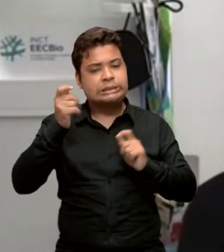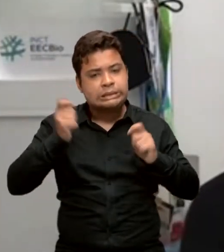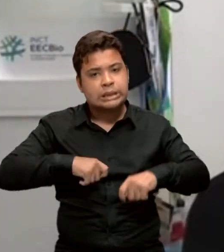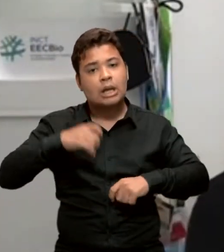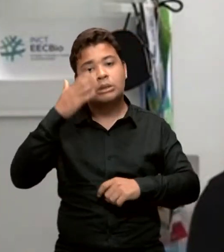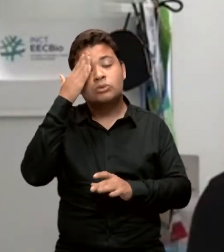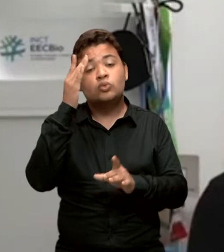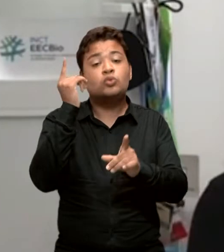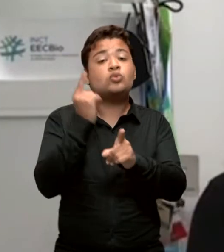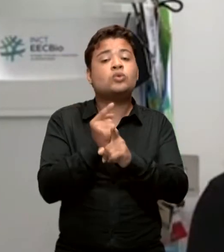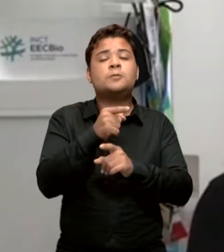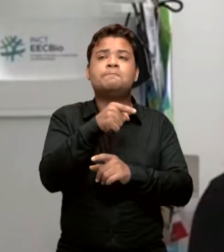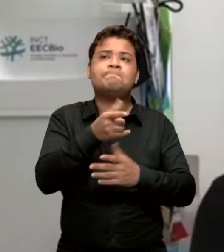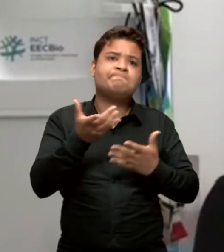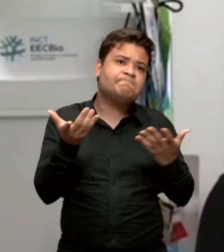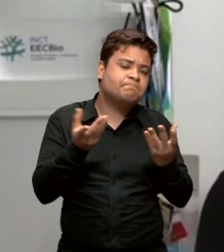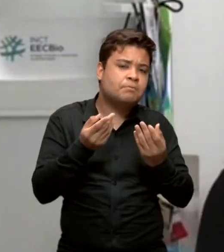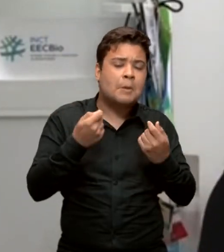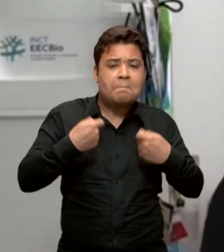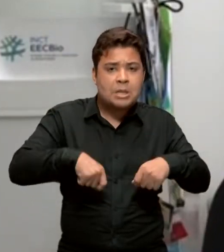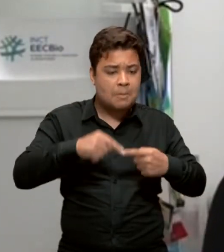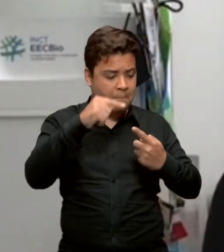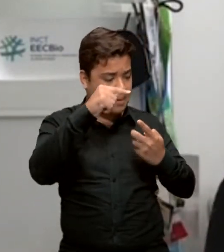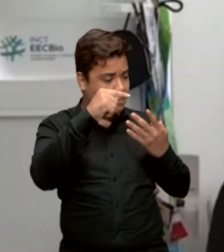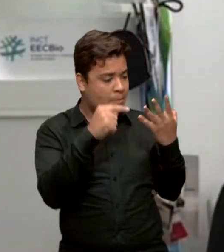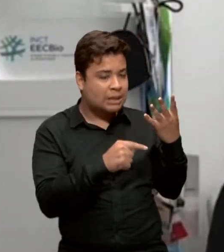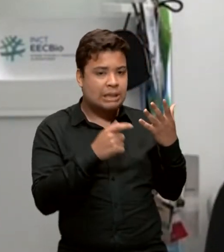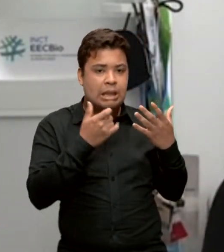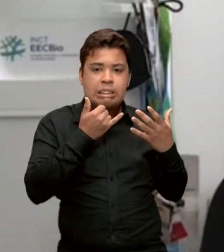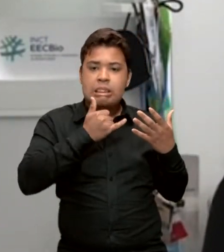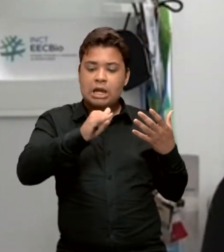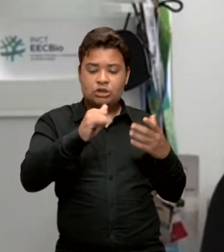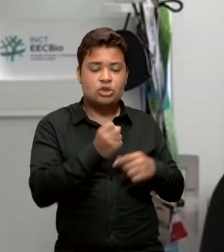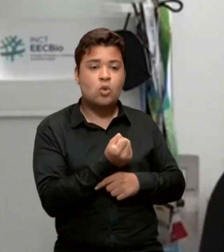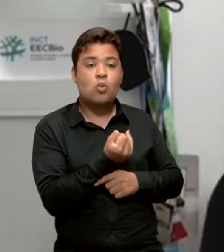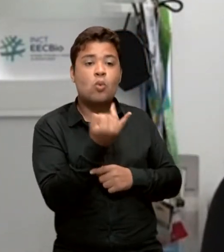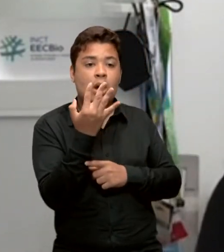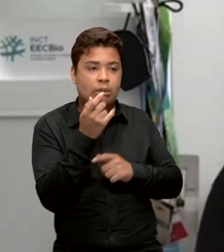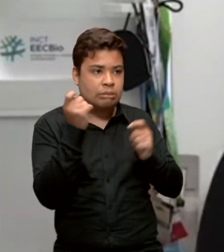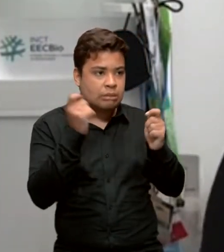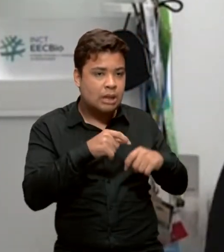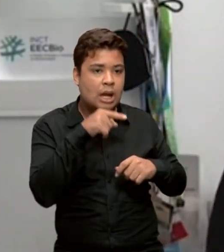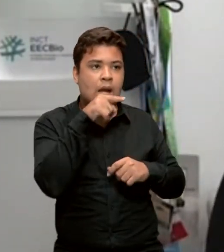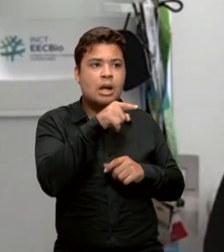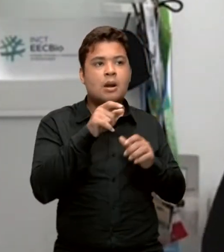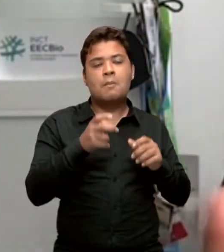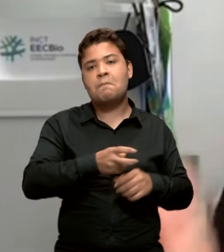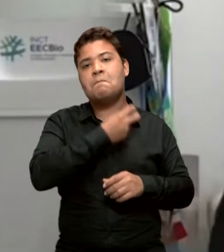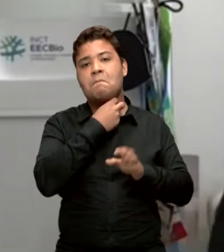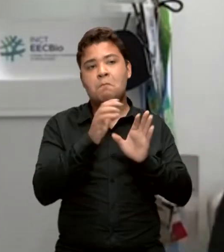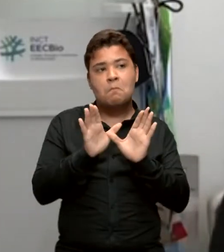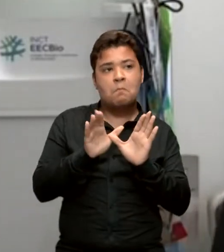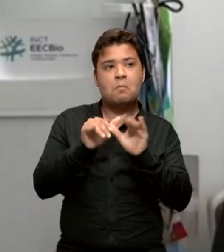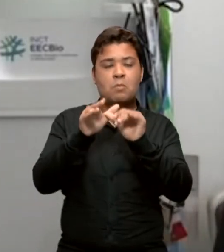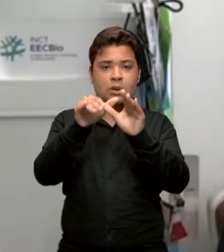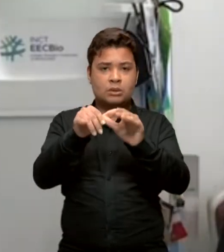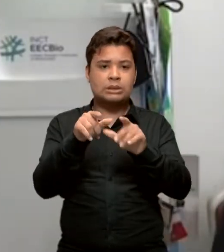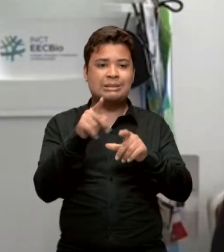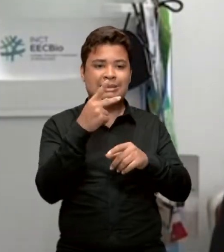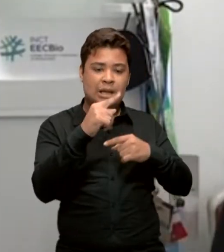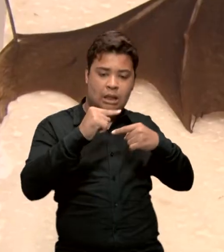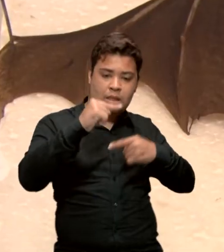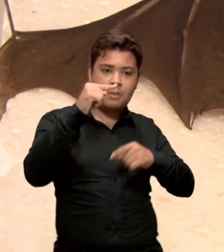quais seriam os requerimentos de energia para um morcego dado, de um tamanho e uma forma de